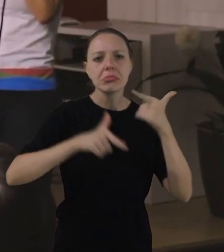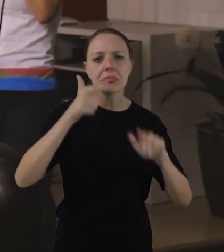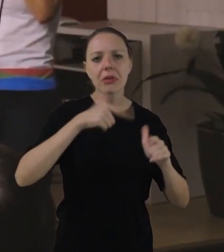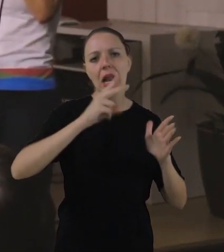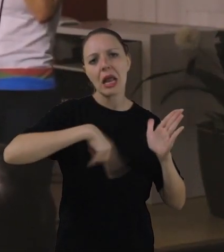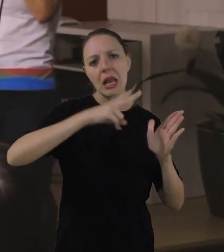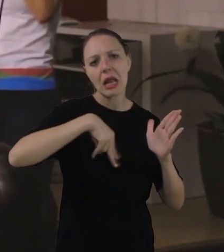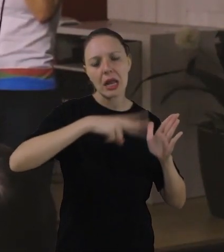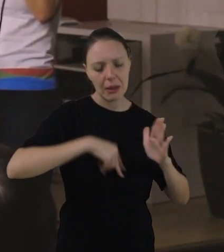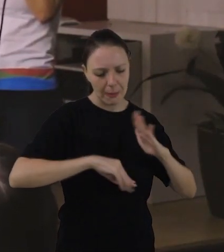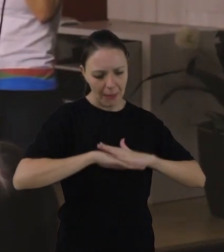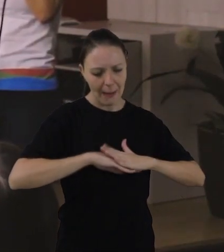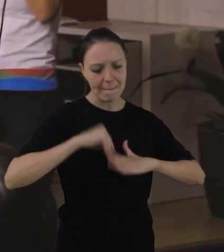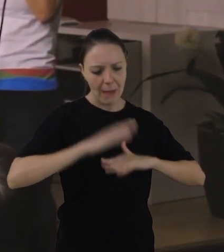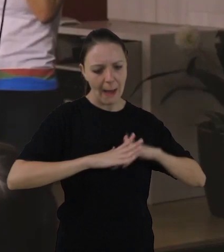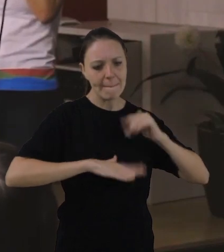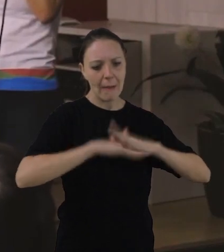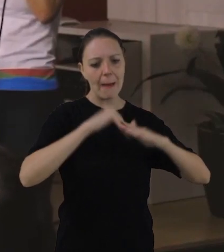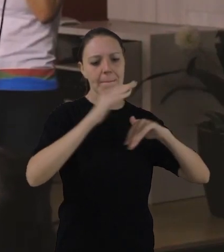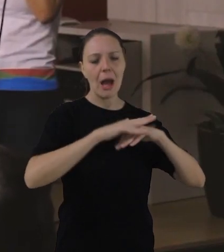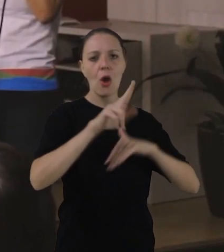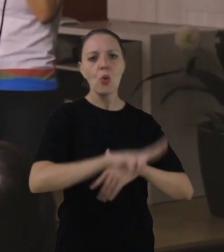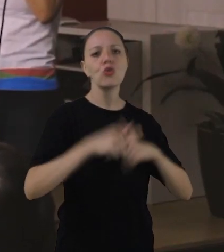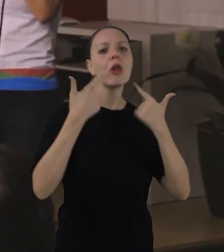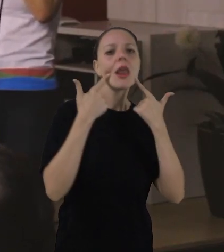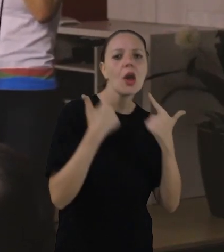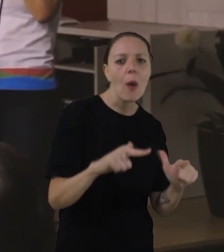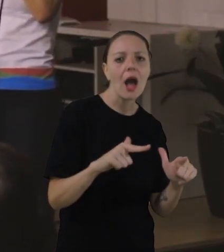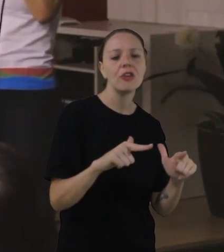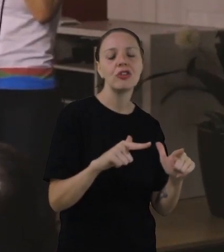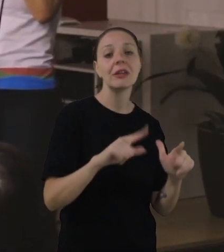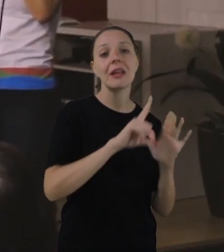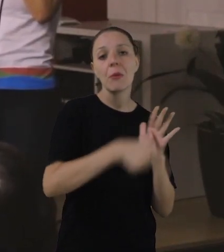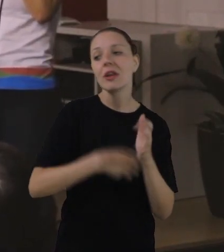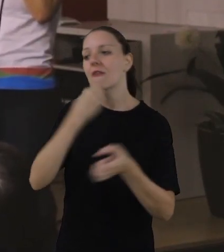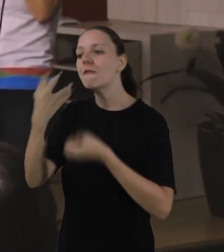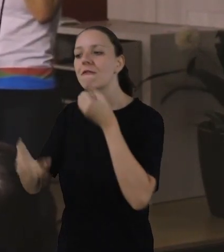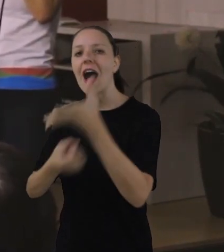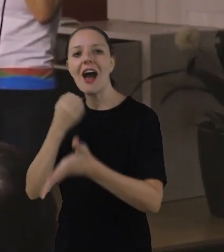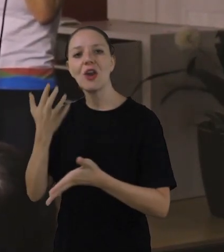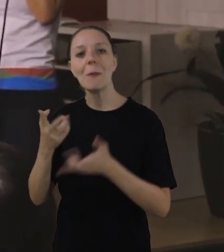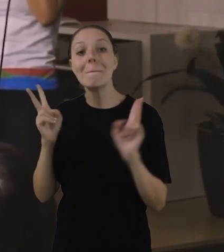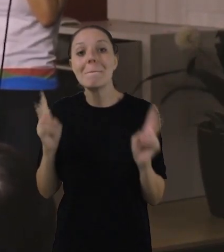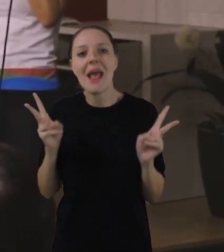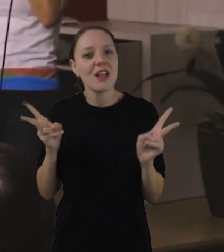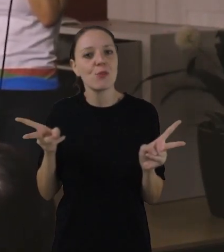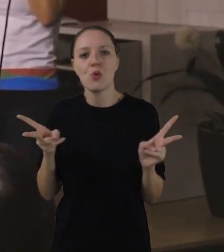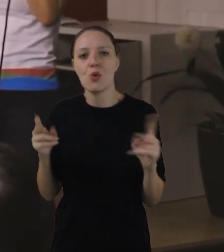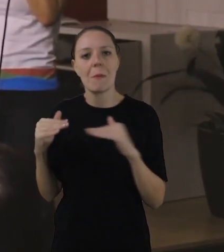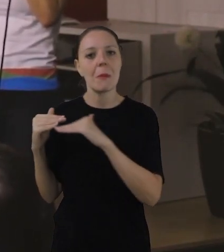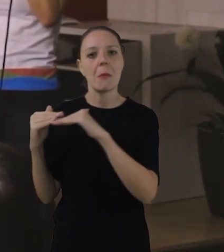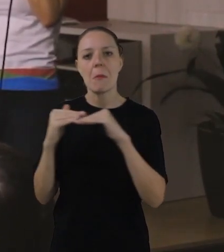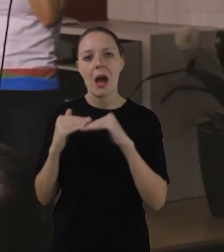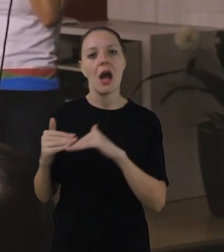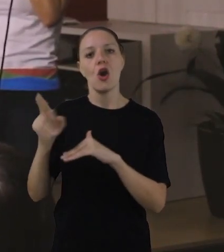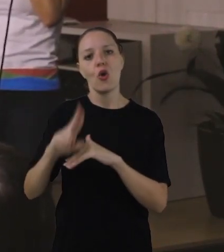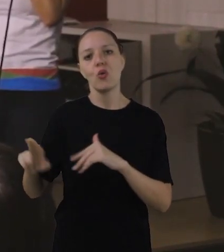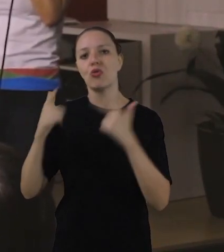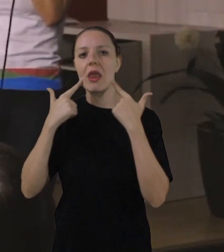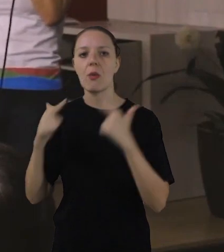se construindo na linguagem daquilo que você leu, você acaba falando também da mesma forma como você lê.